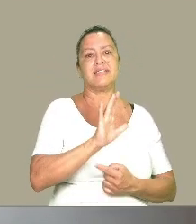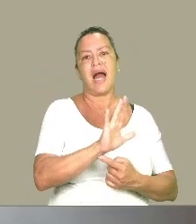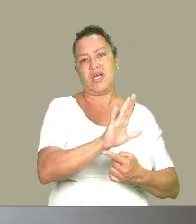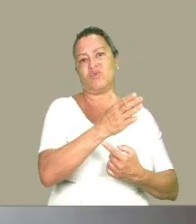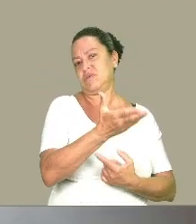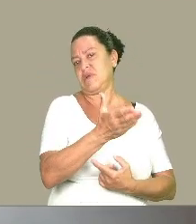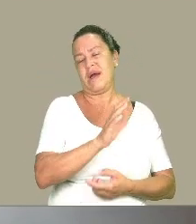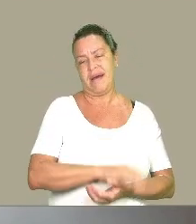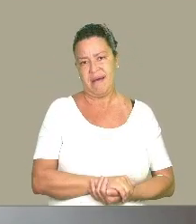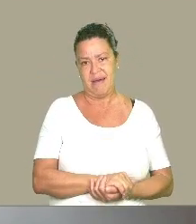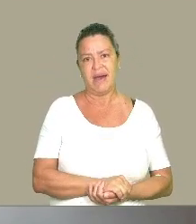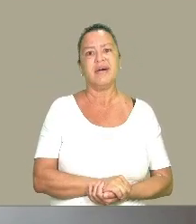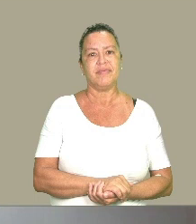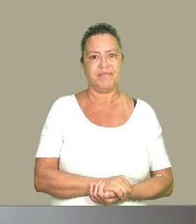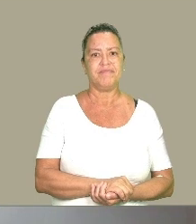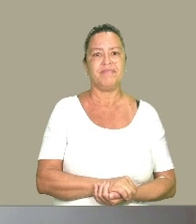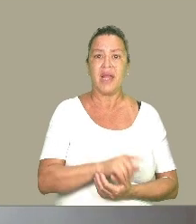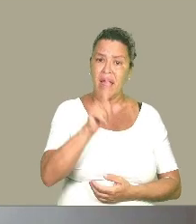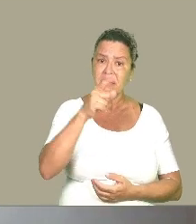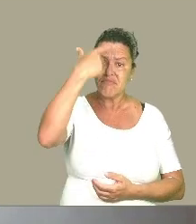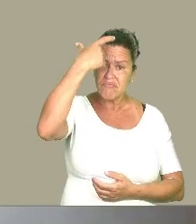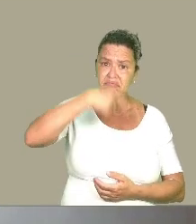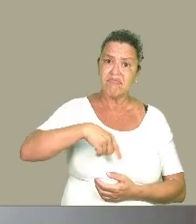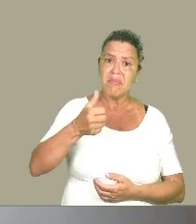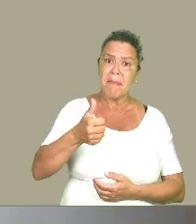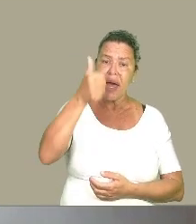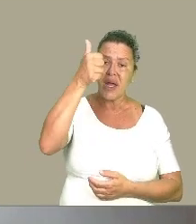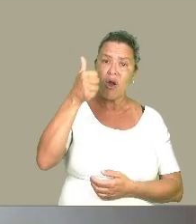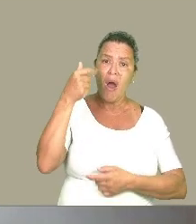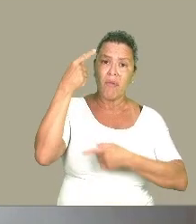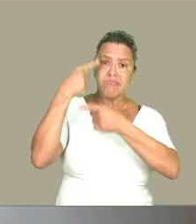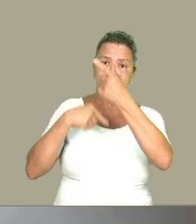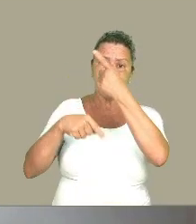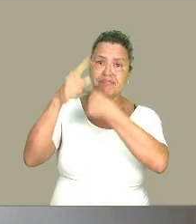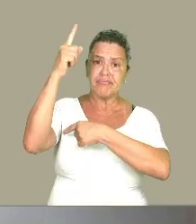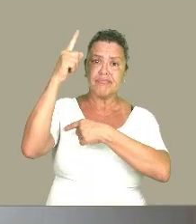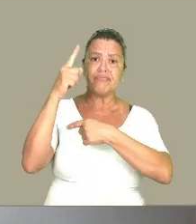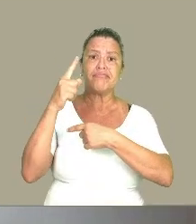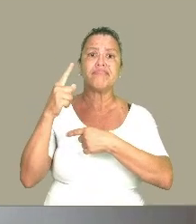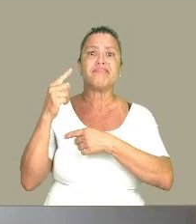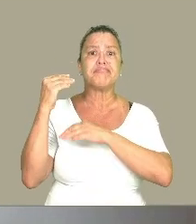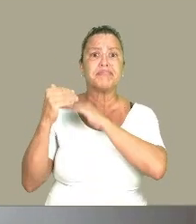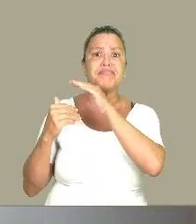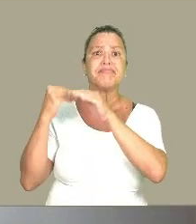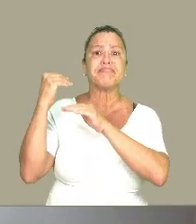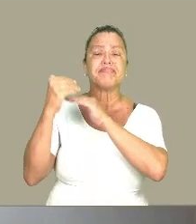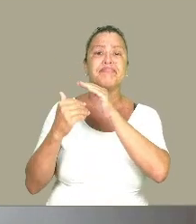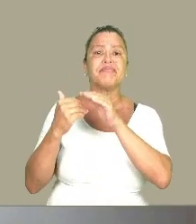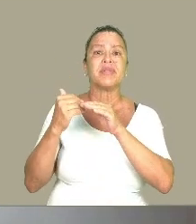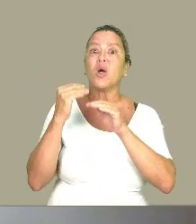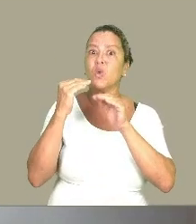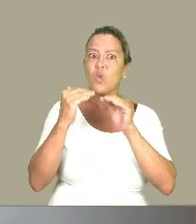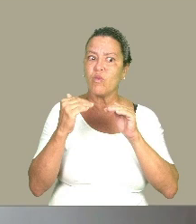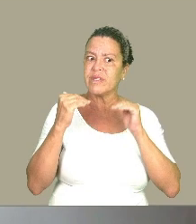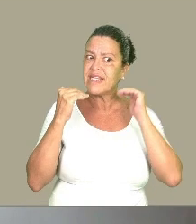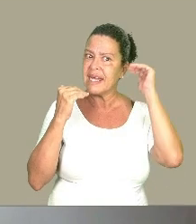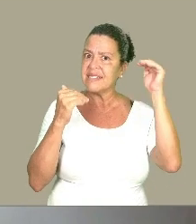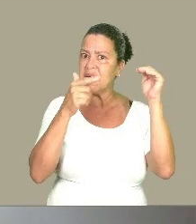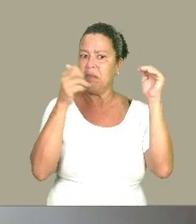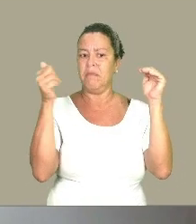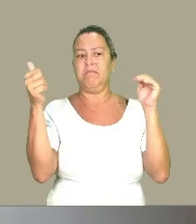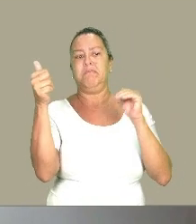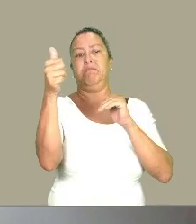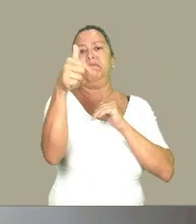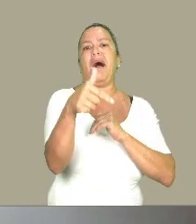aquela pessoa. Essa sua condição de melhor evolução ou de melhor crescimento não te coloca acima dela. Não é uma